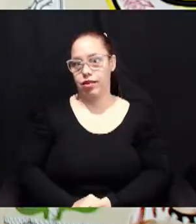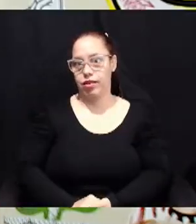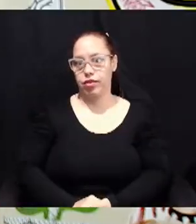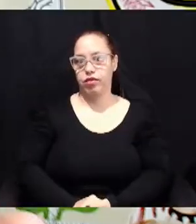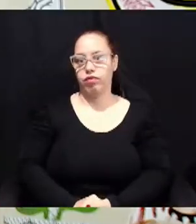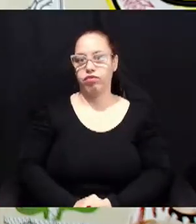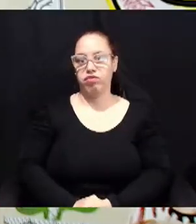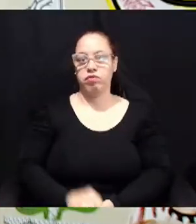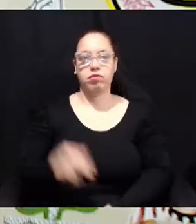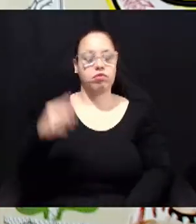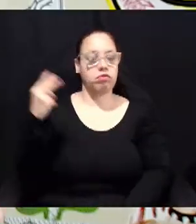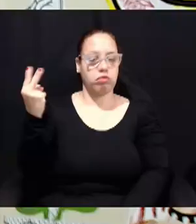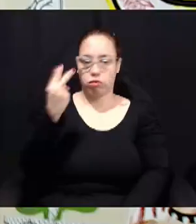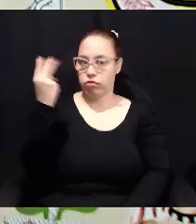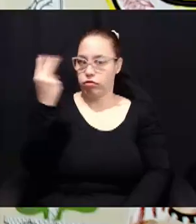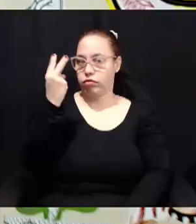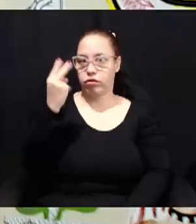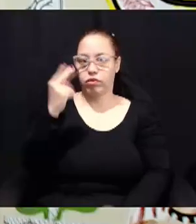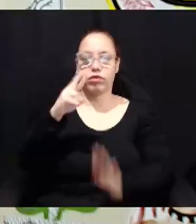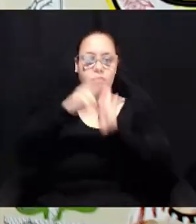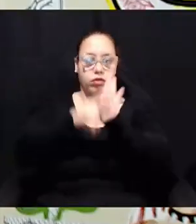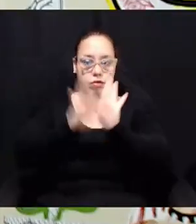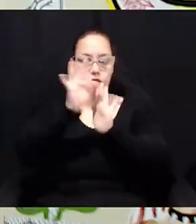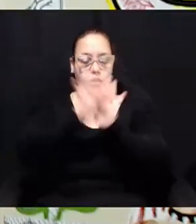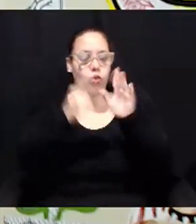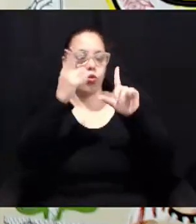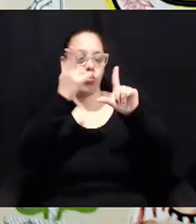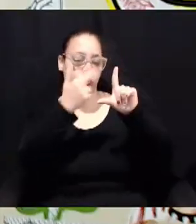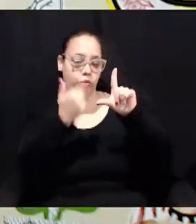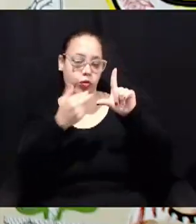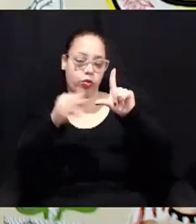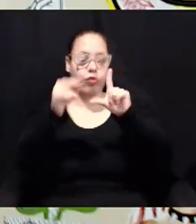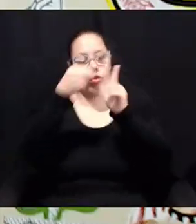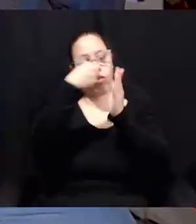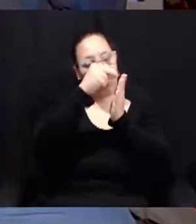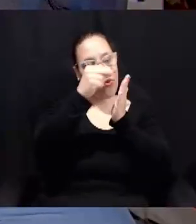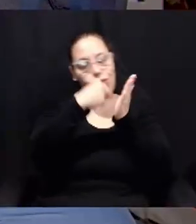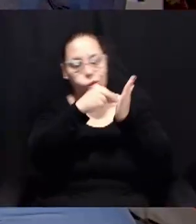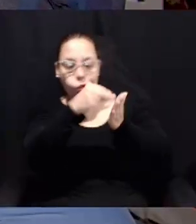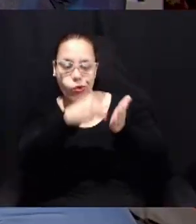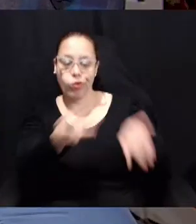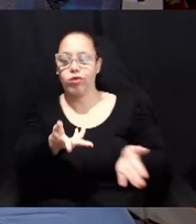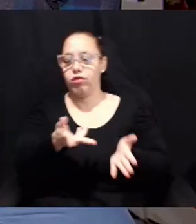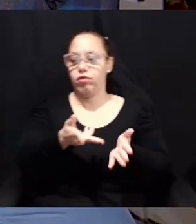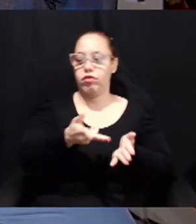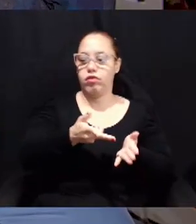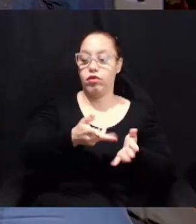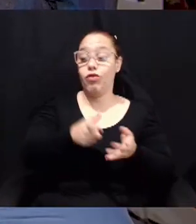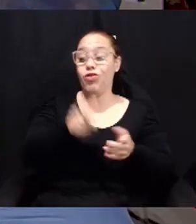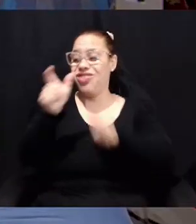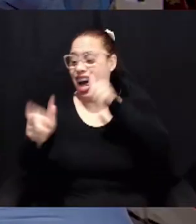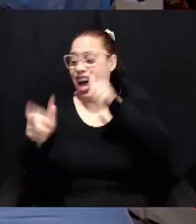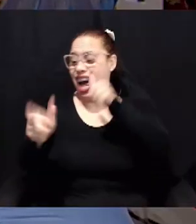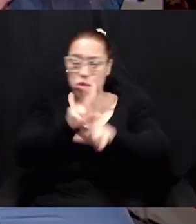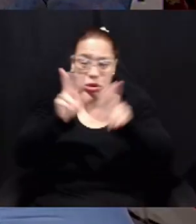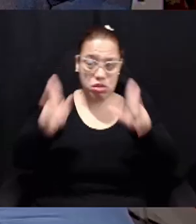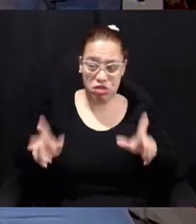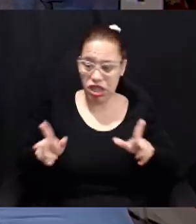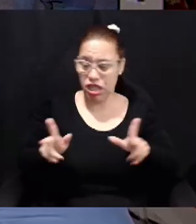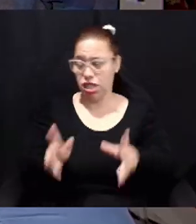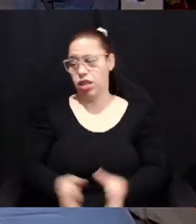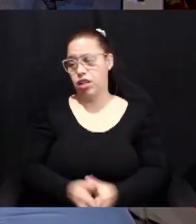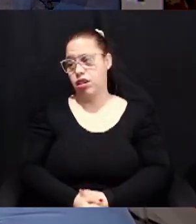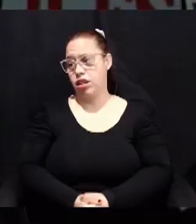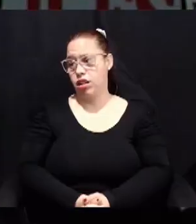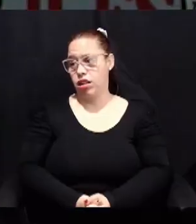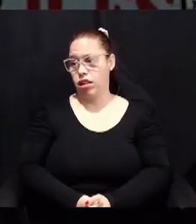valorizar o roteirista, o colorista, o ilustrador. Então é uma cadeia de pessoas que existem para fazer aquele quadrinho